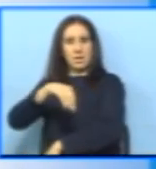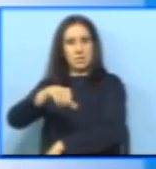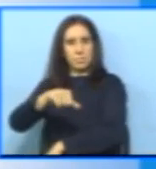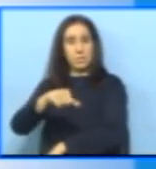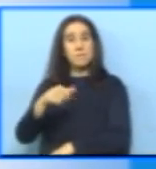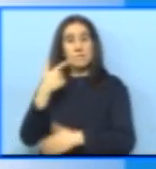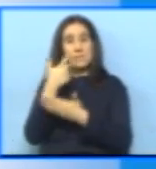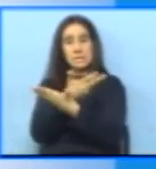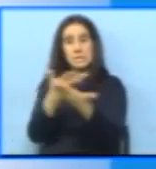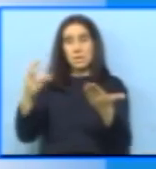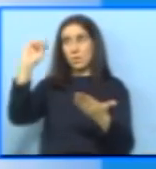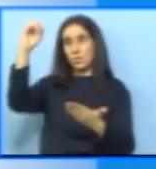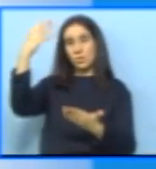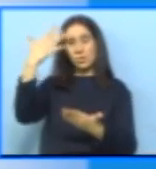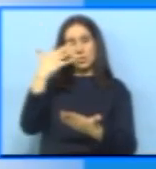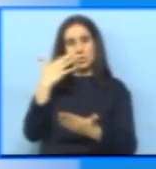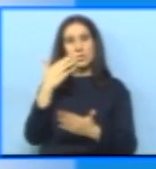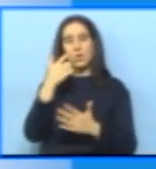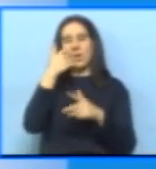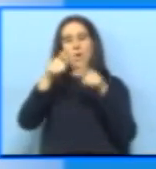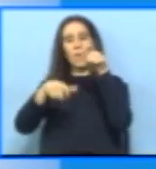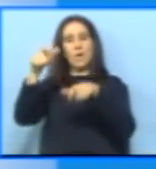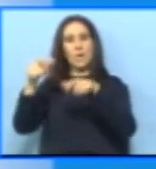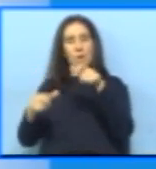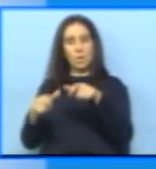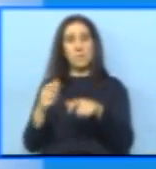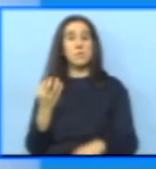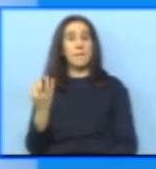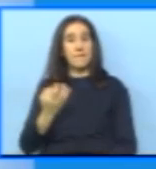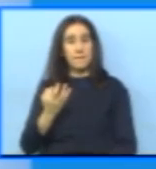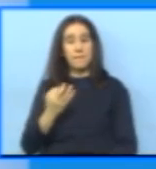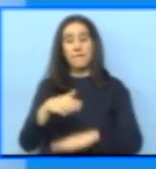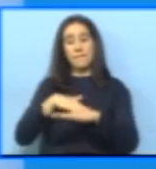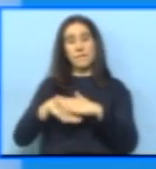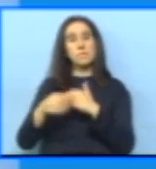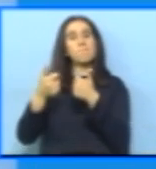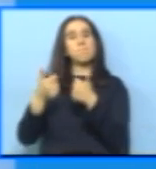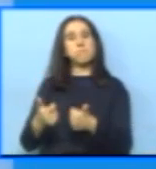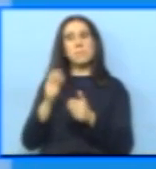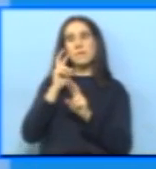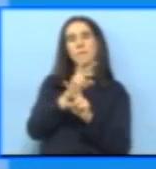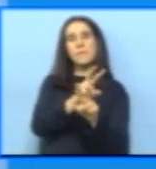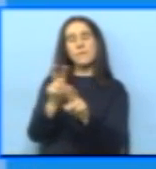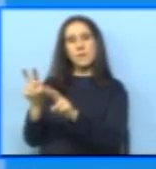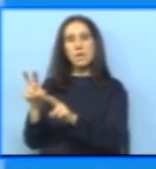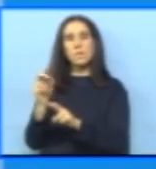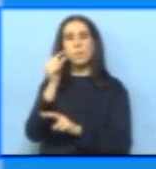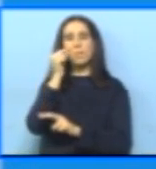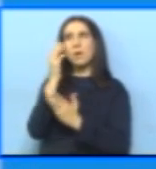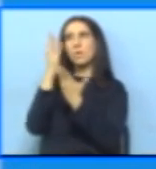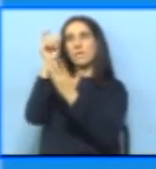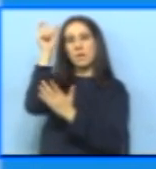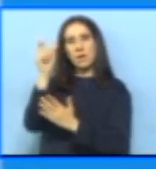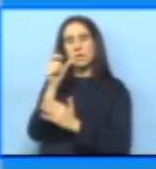a vossa luz diante dos homens, para que, vendo as vossas boas obras, glorifiquem o vosso Pai que está